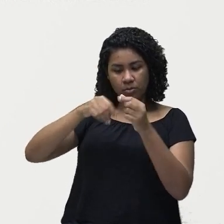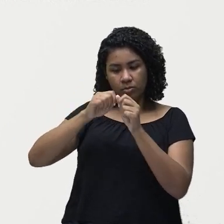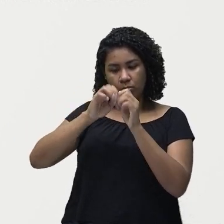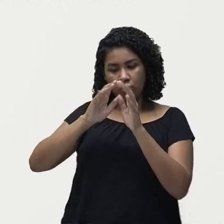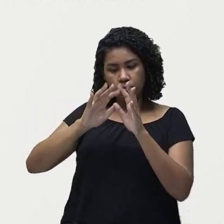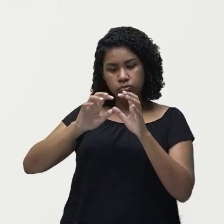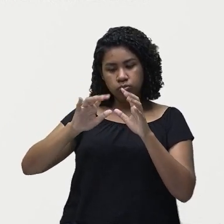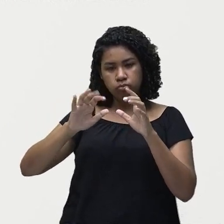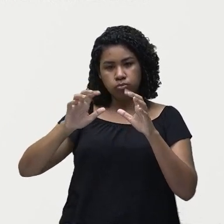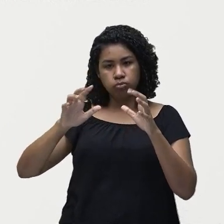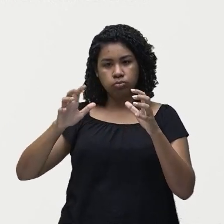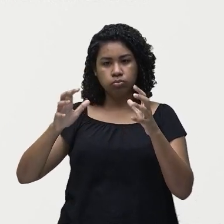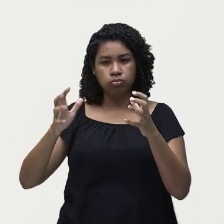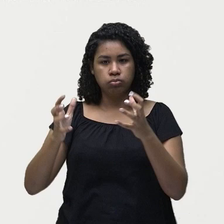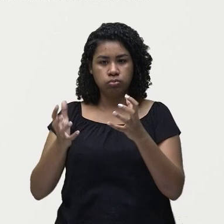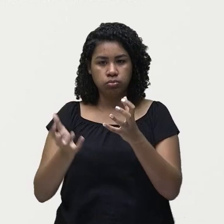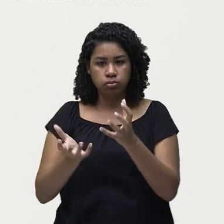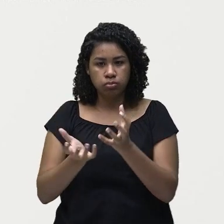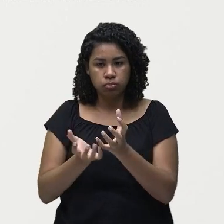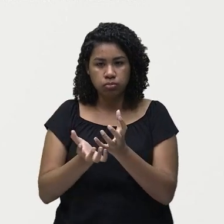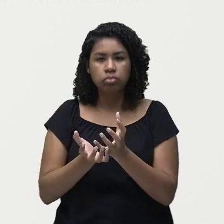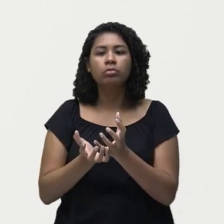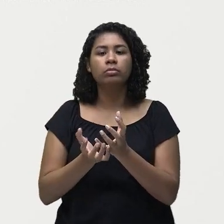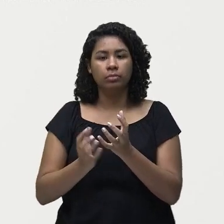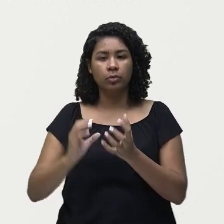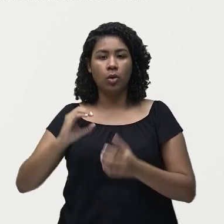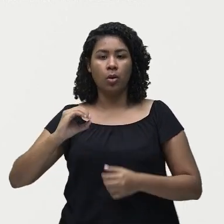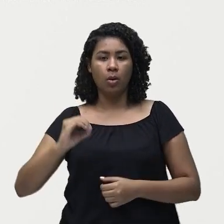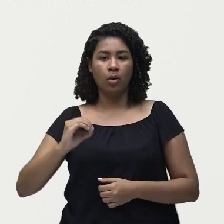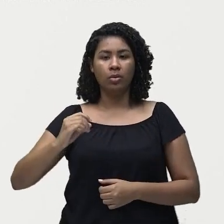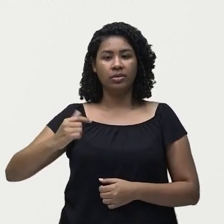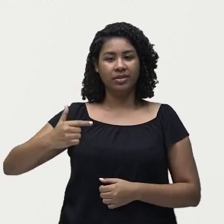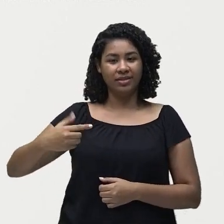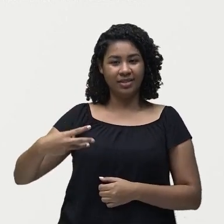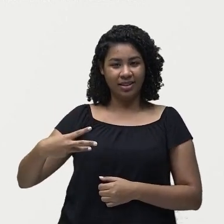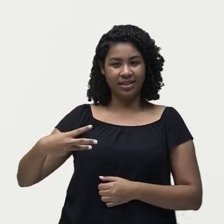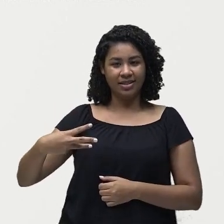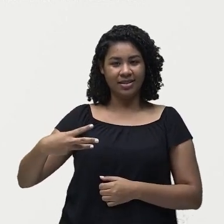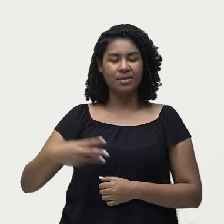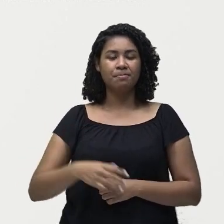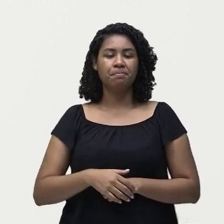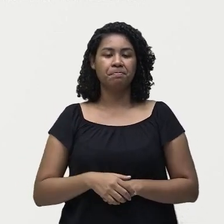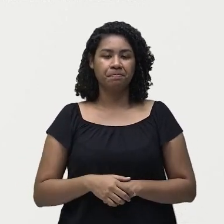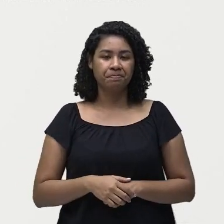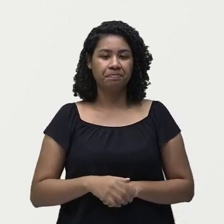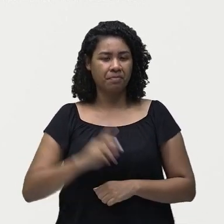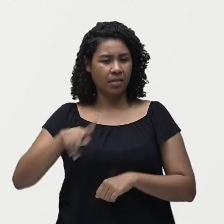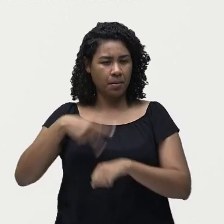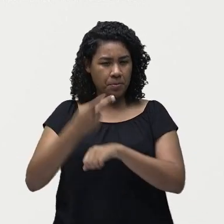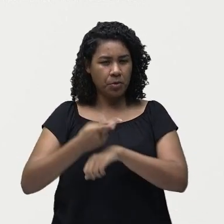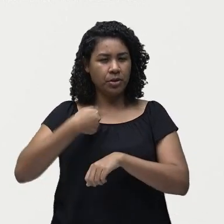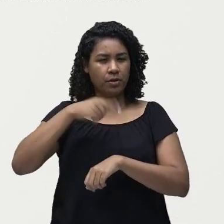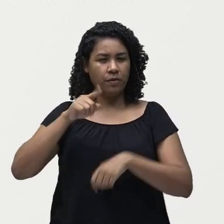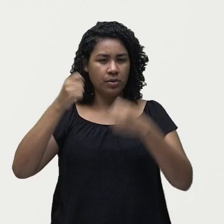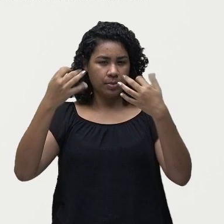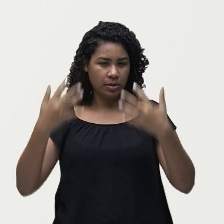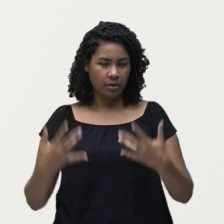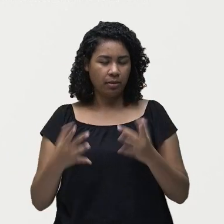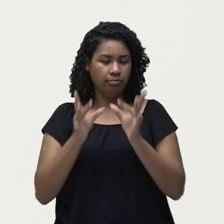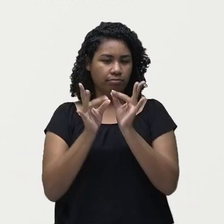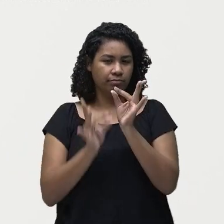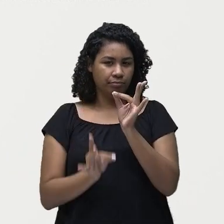o ozônio, que é o famoso O3, que a gente vai já observar com mais detalhes. Esse filtro